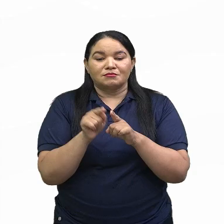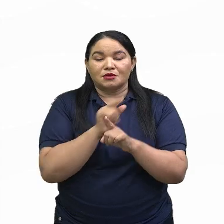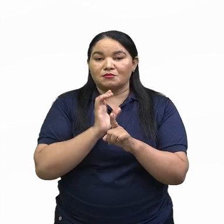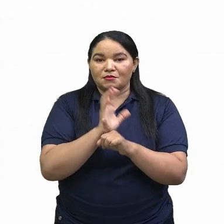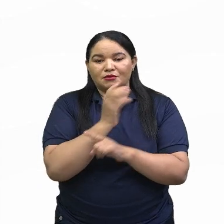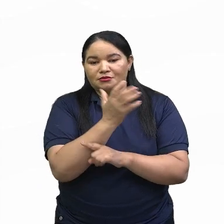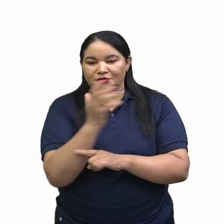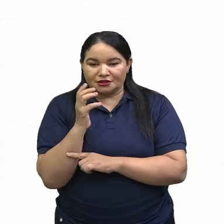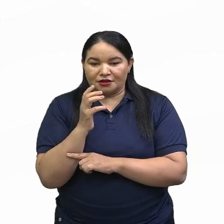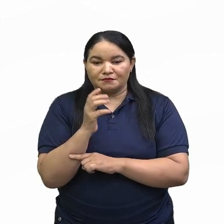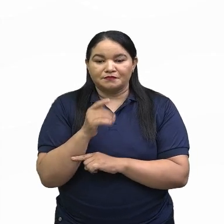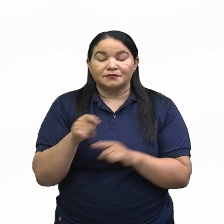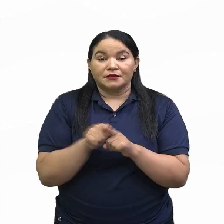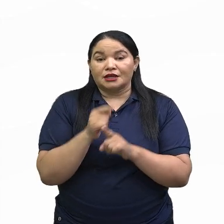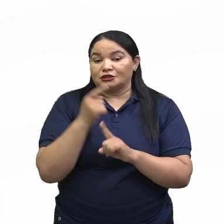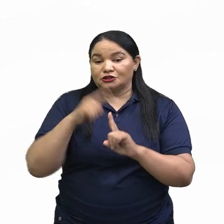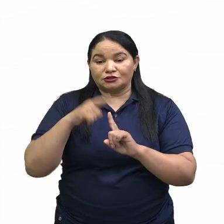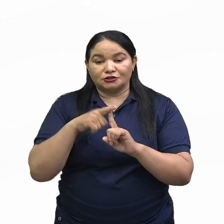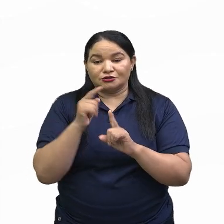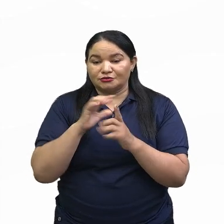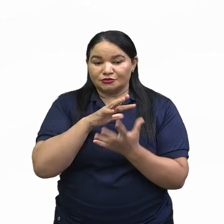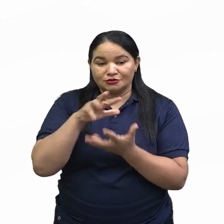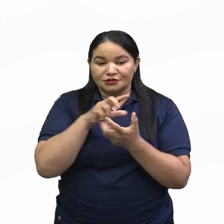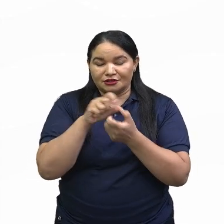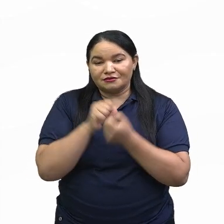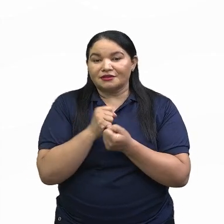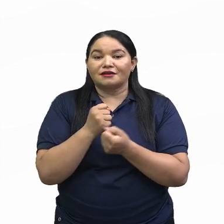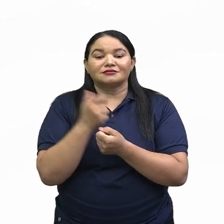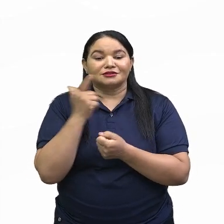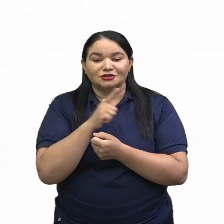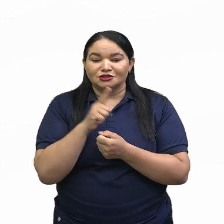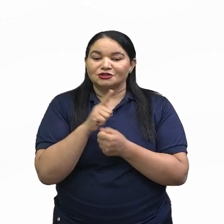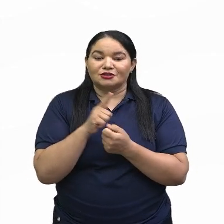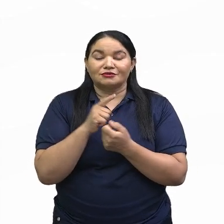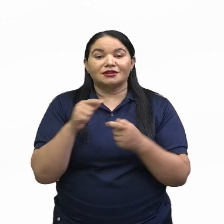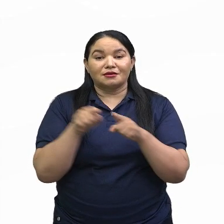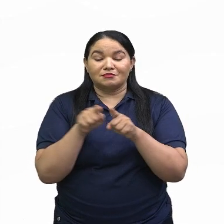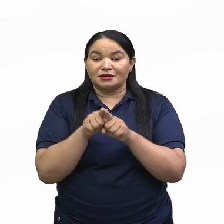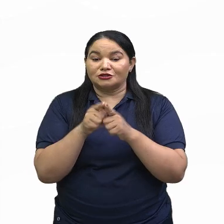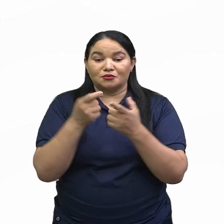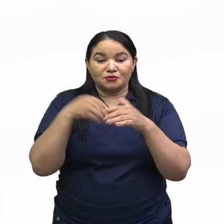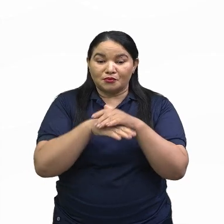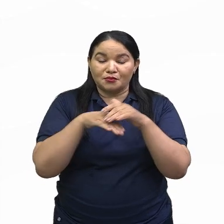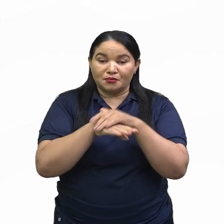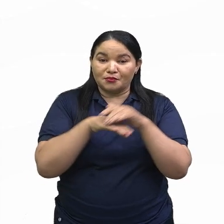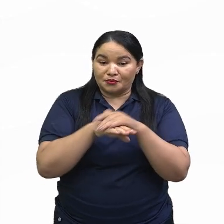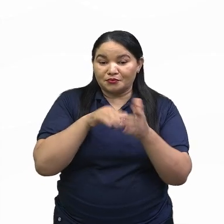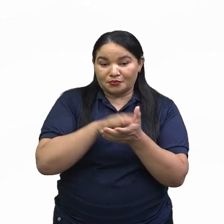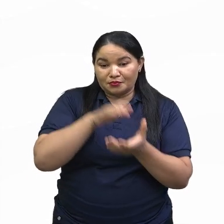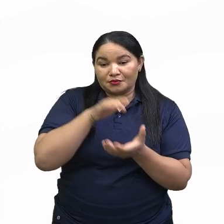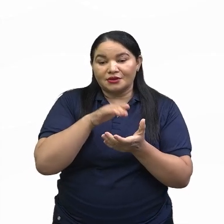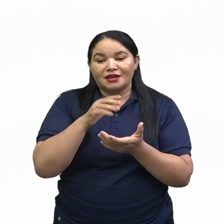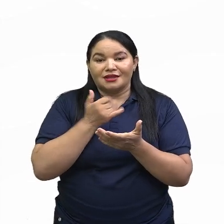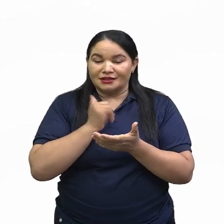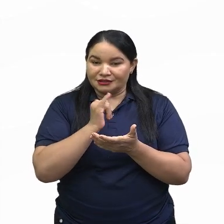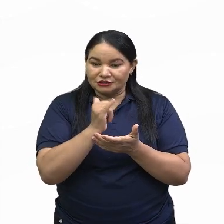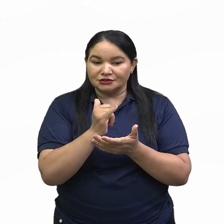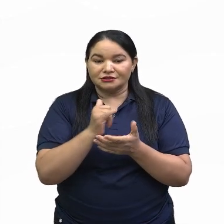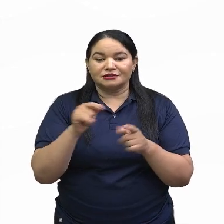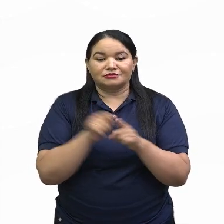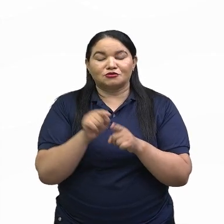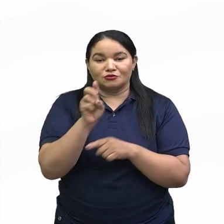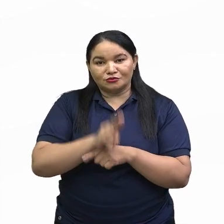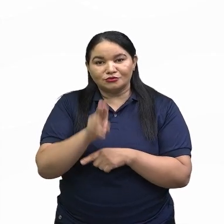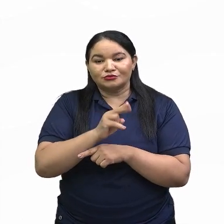impacto ambiental. Formas sustentáveis de obtenção e armazenamento de energia elétrica,